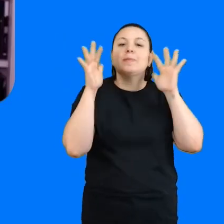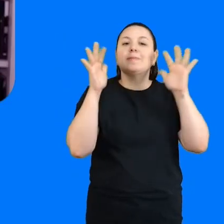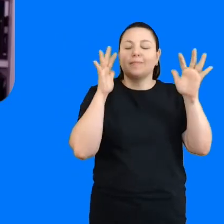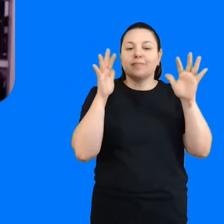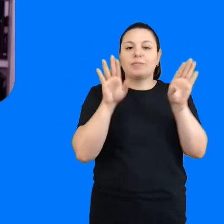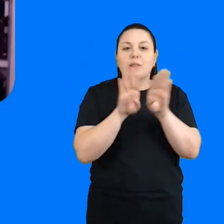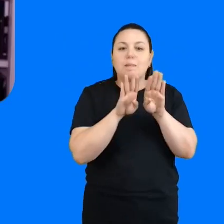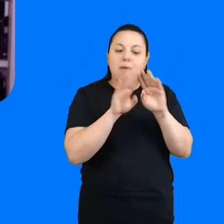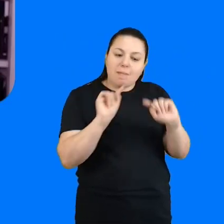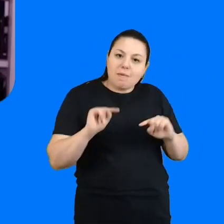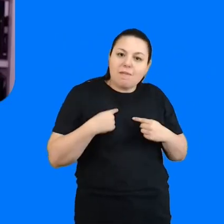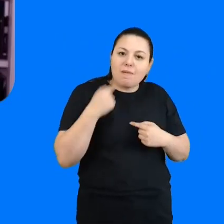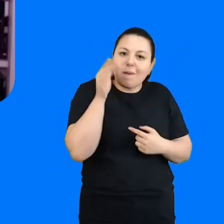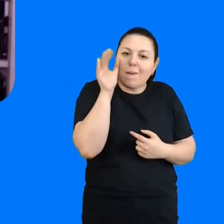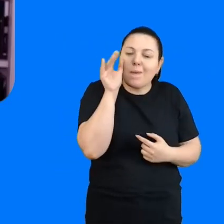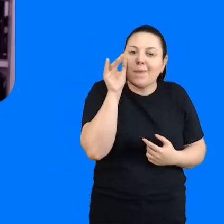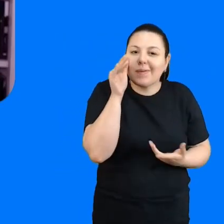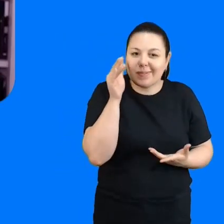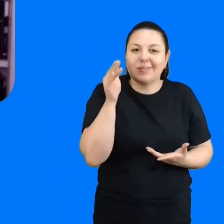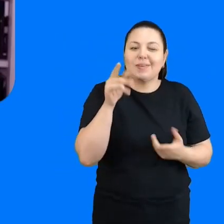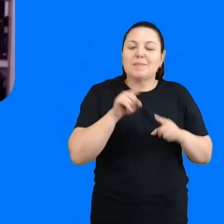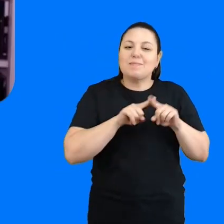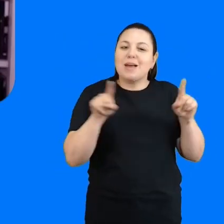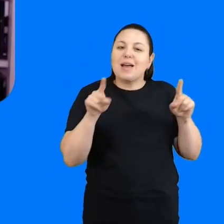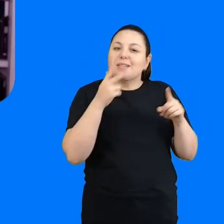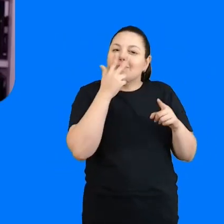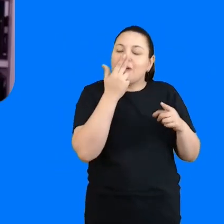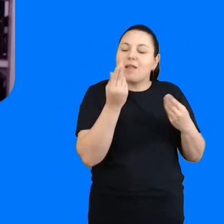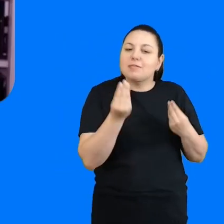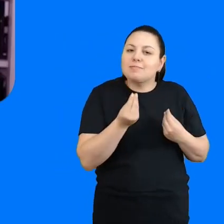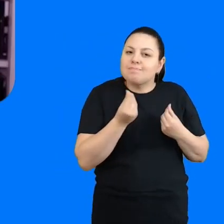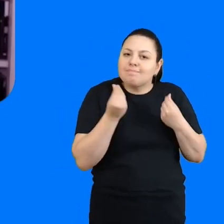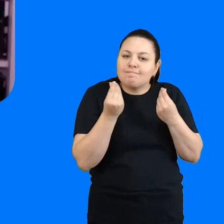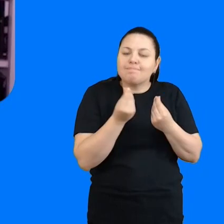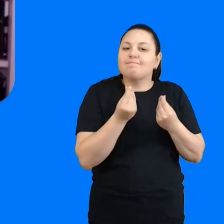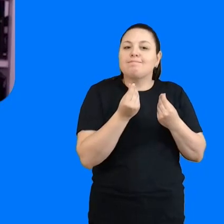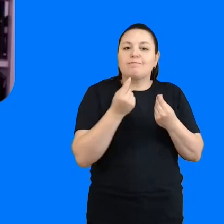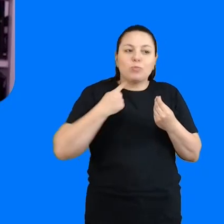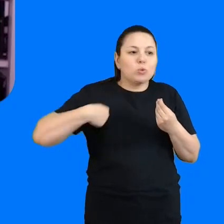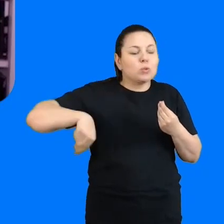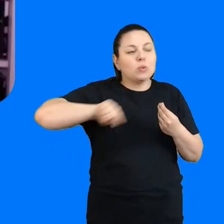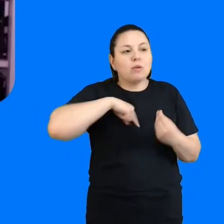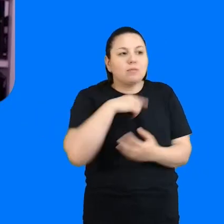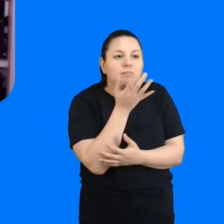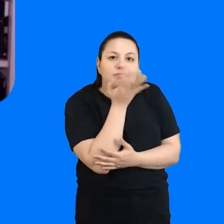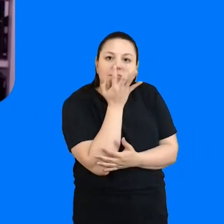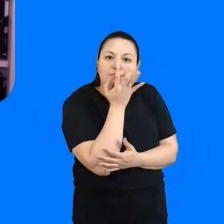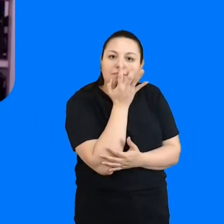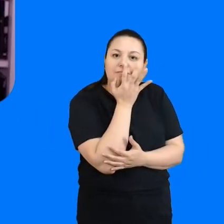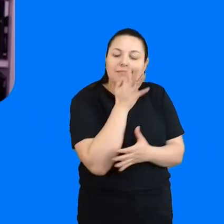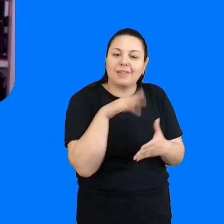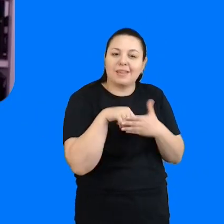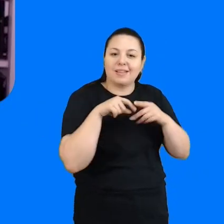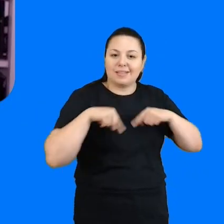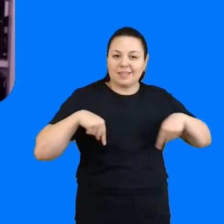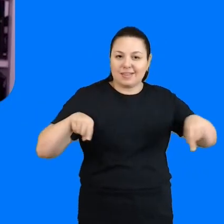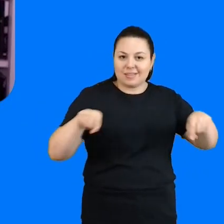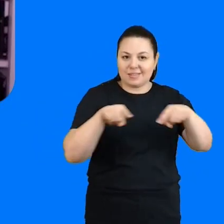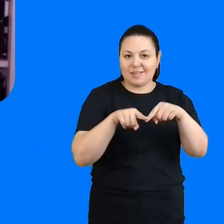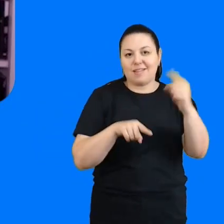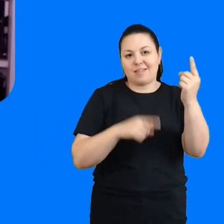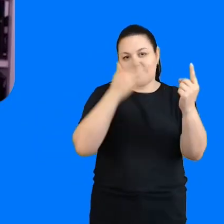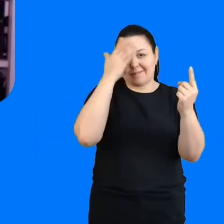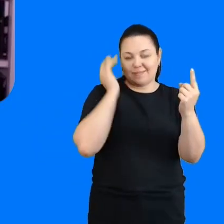curiosidade, mas aquele mistério era um mistério que nos conectava a todos naquela sala. Esse mistério, no fundo, eu às